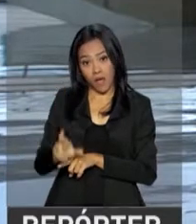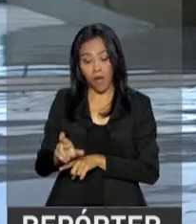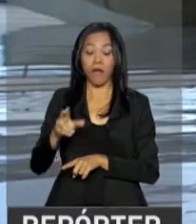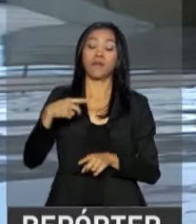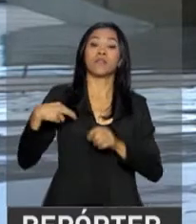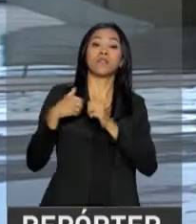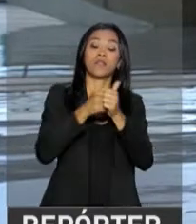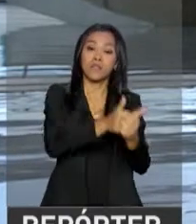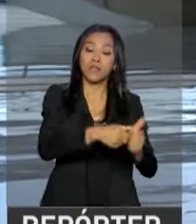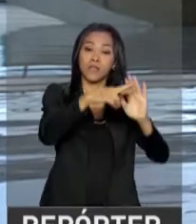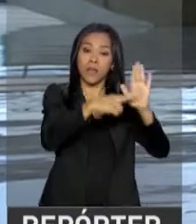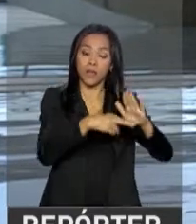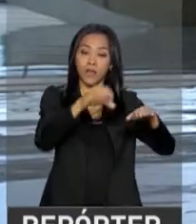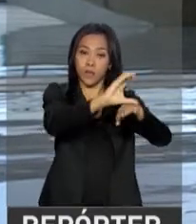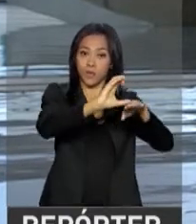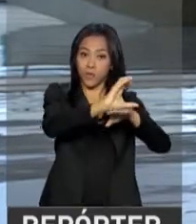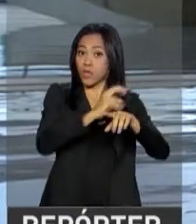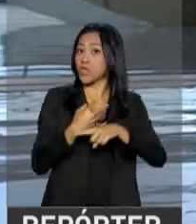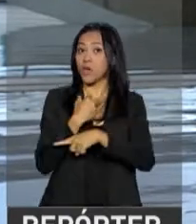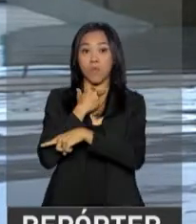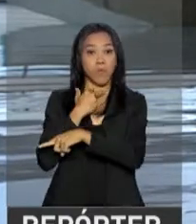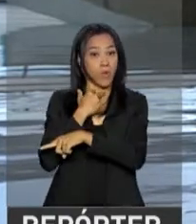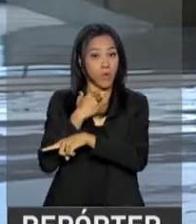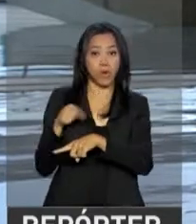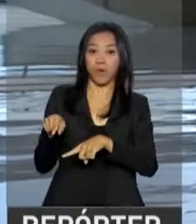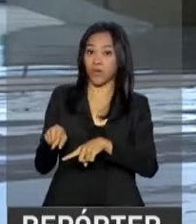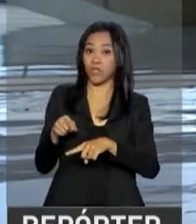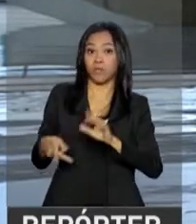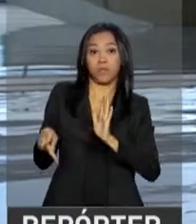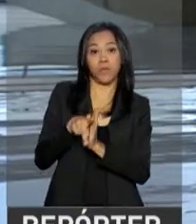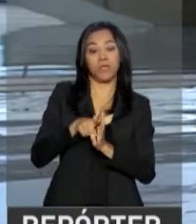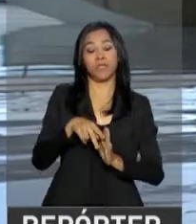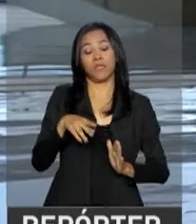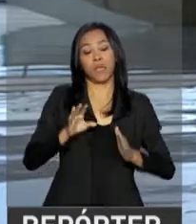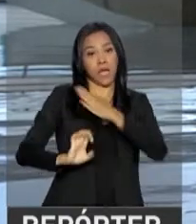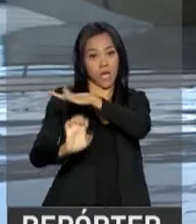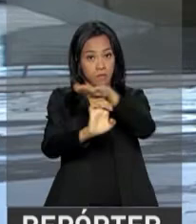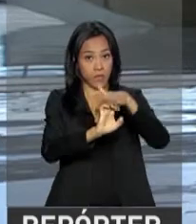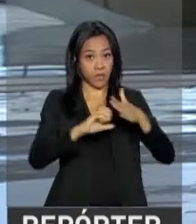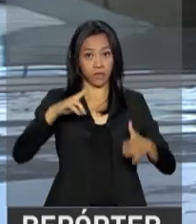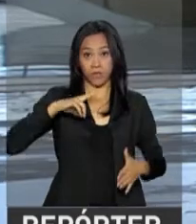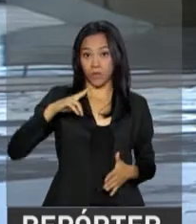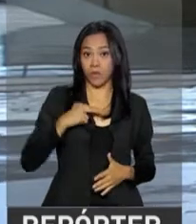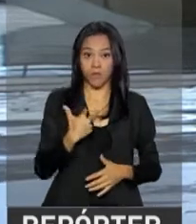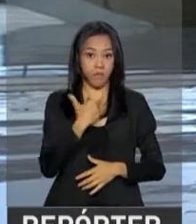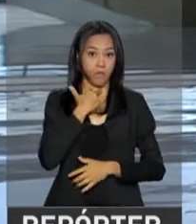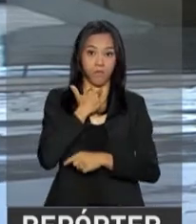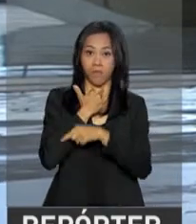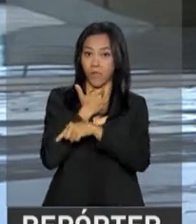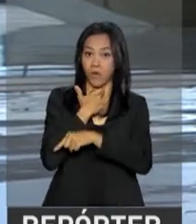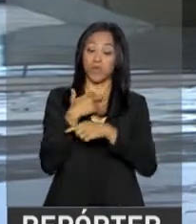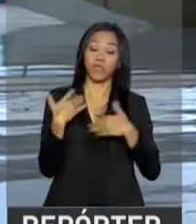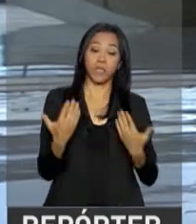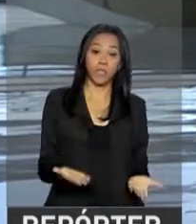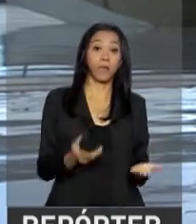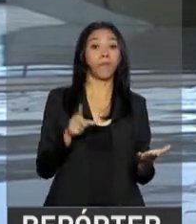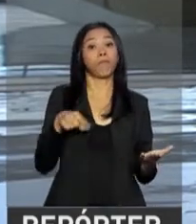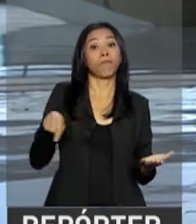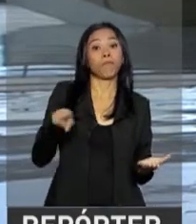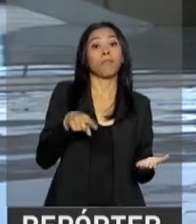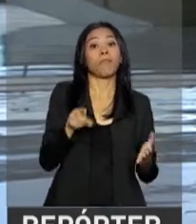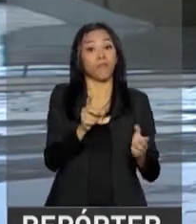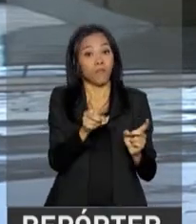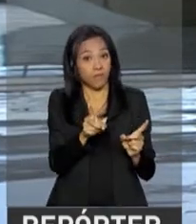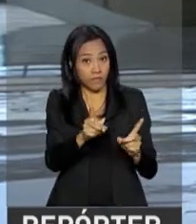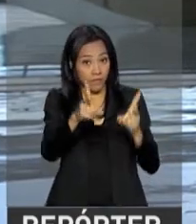não pode estar nas mãos de grupos privados o governo estima que com esta capitalização da eletrobrás